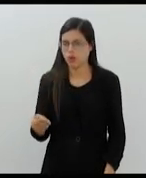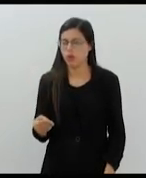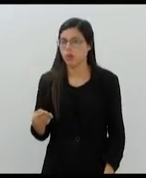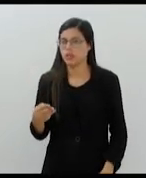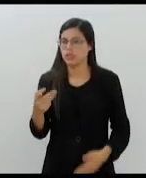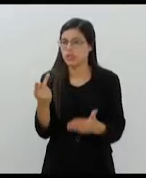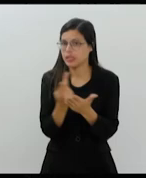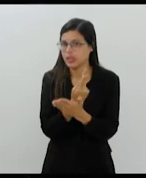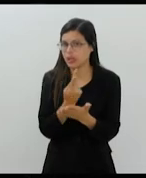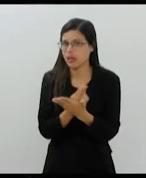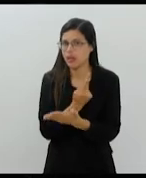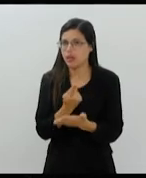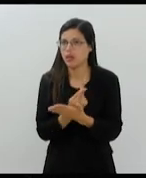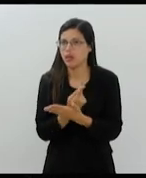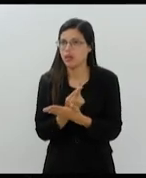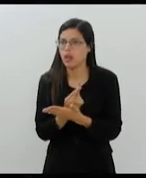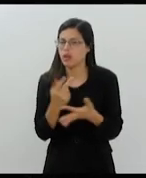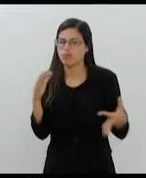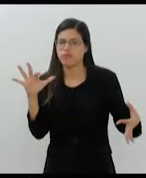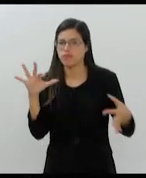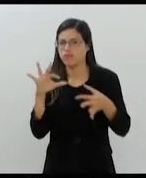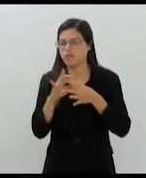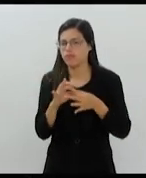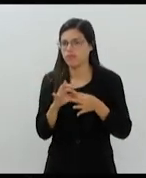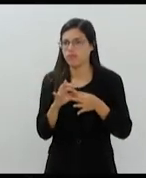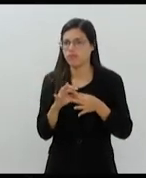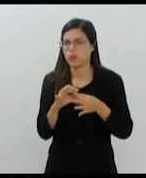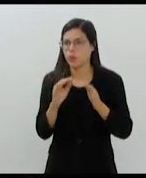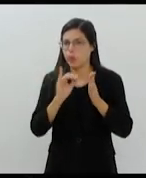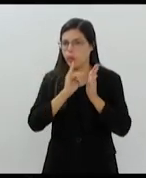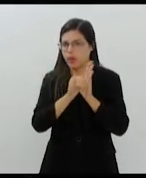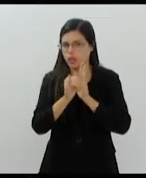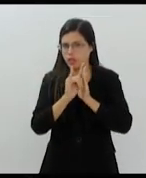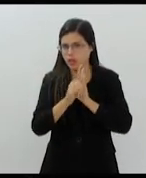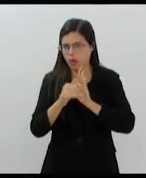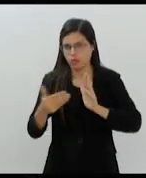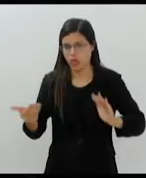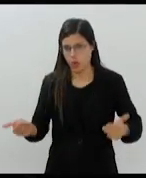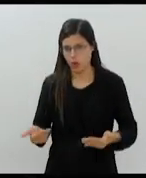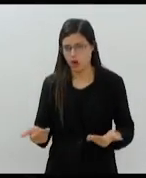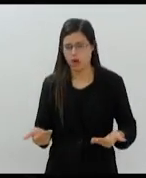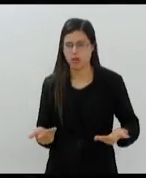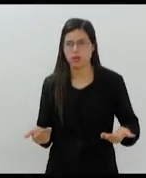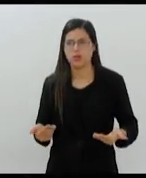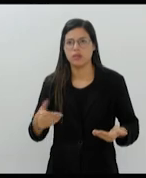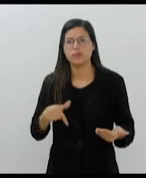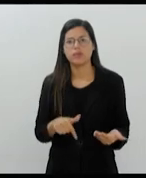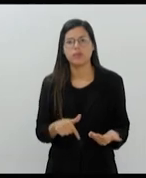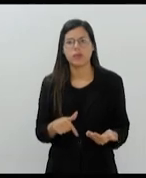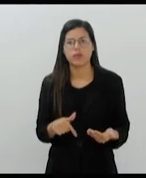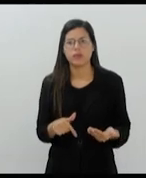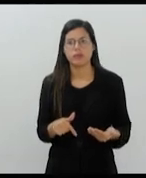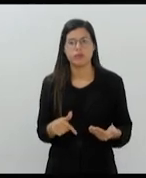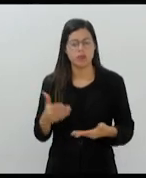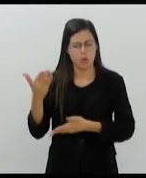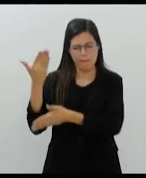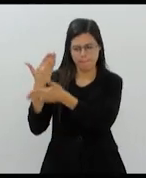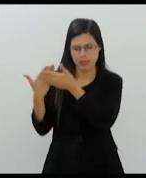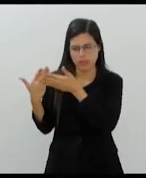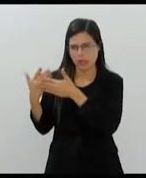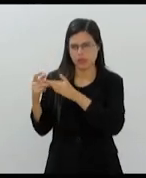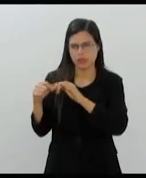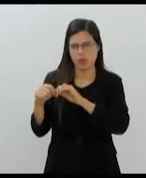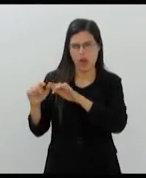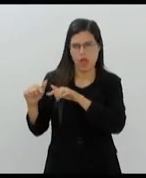irregular, se conecta com o edital atual. Será que o que foi feito